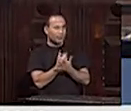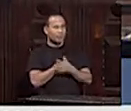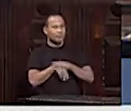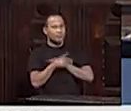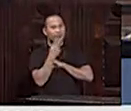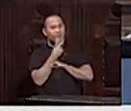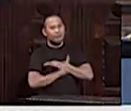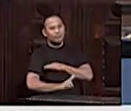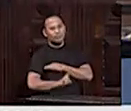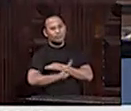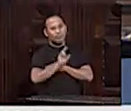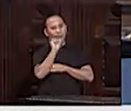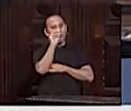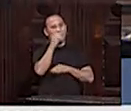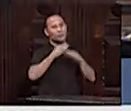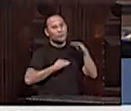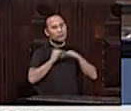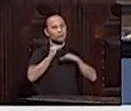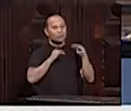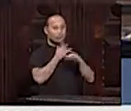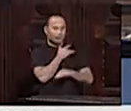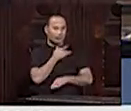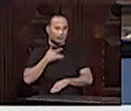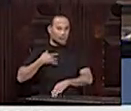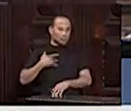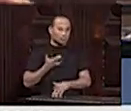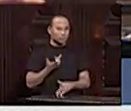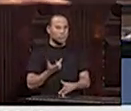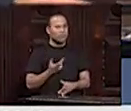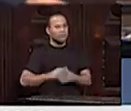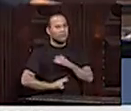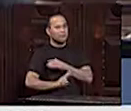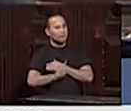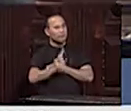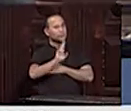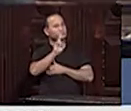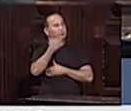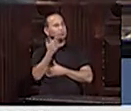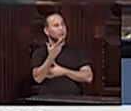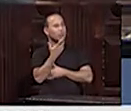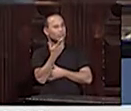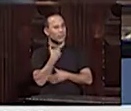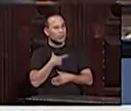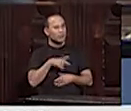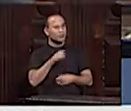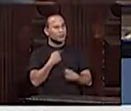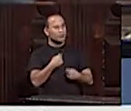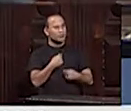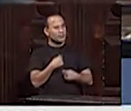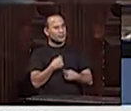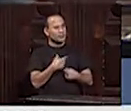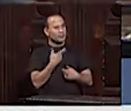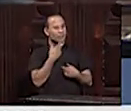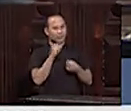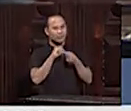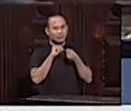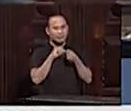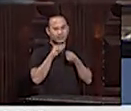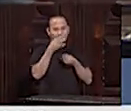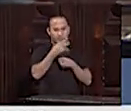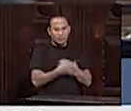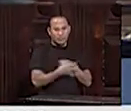os profissionais de saúde, em valorizar a Universidade do Estado do Rio de Janeiro, a gente tem que fazer isso no concreto. Então, é